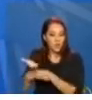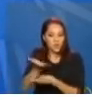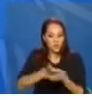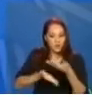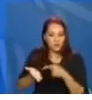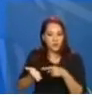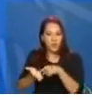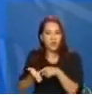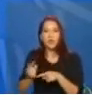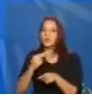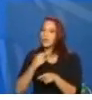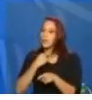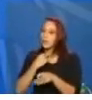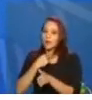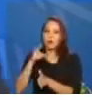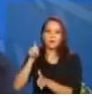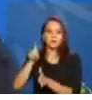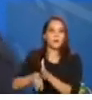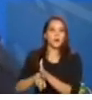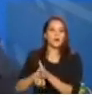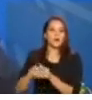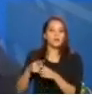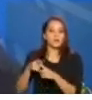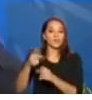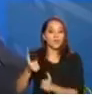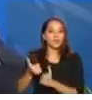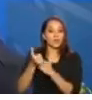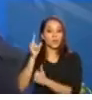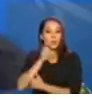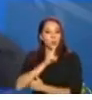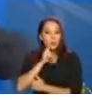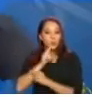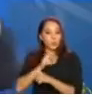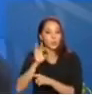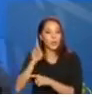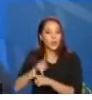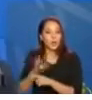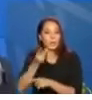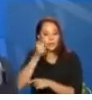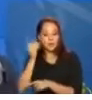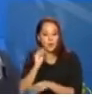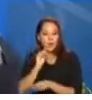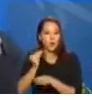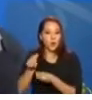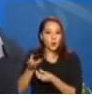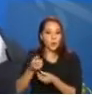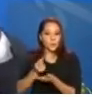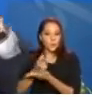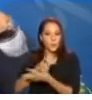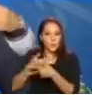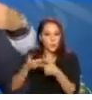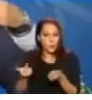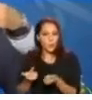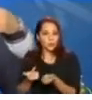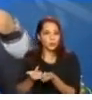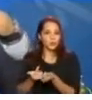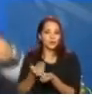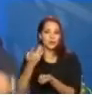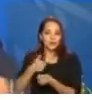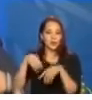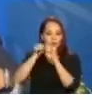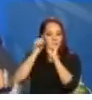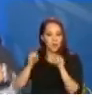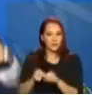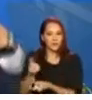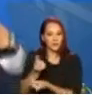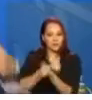pode ser debitado, porque é um auxílio emergencial para a sustentação das pessoas. Então, o sistema financeiro